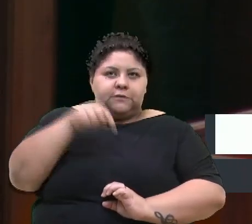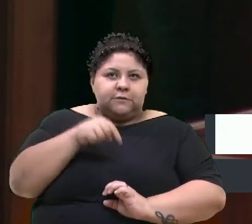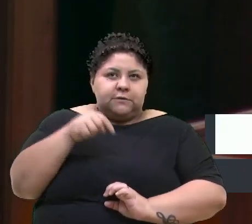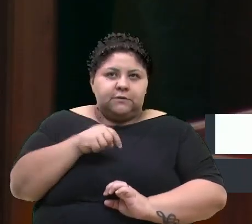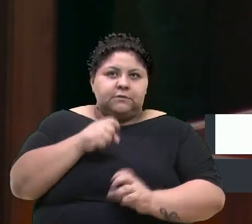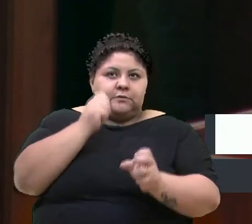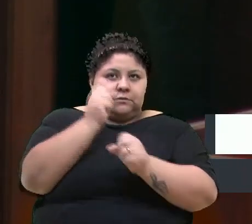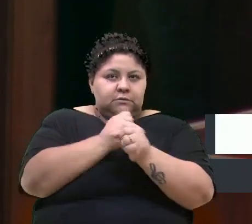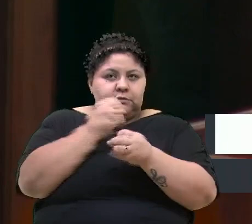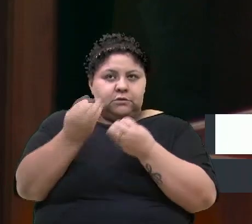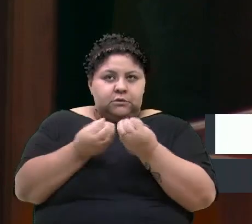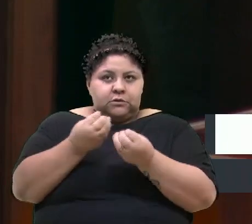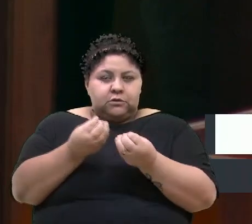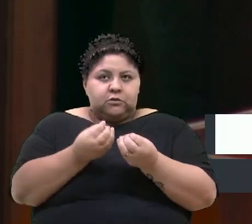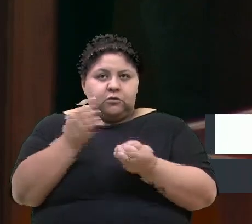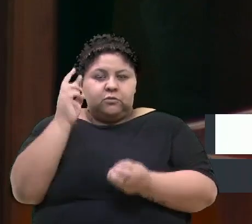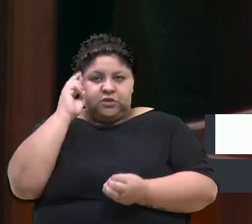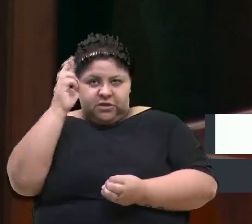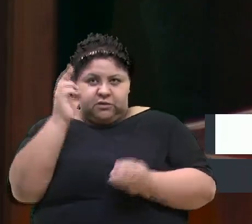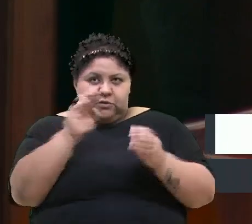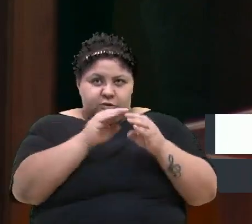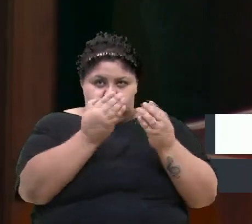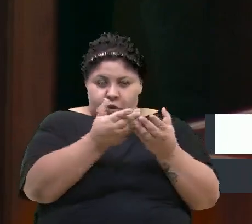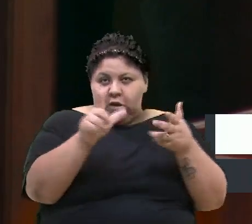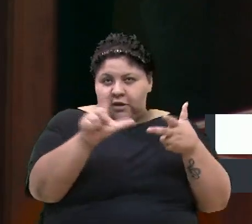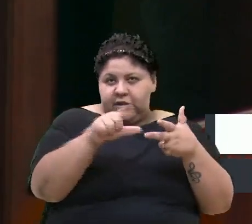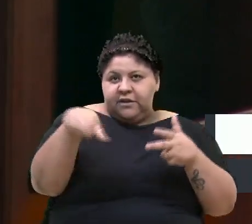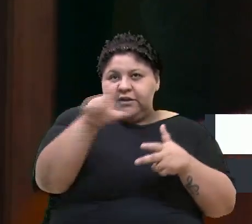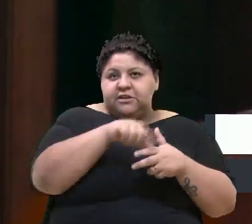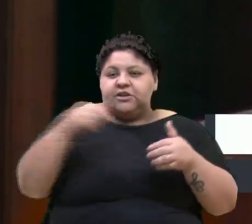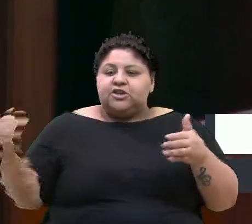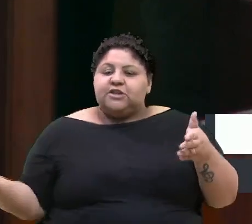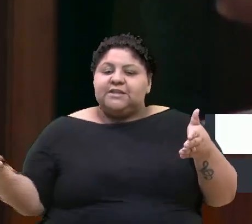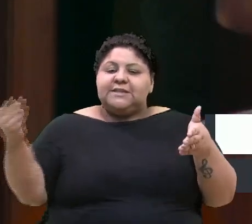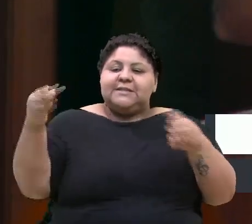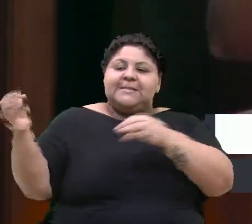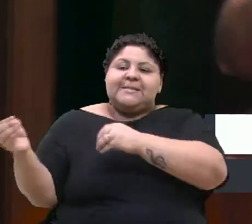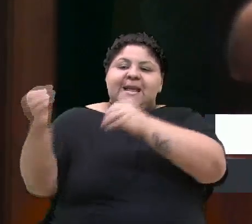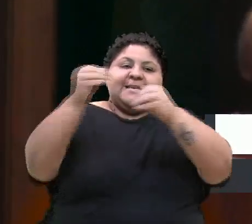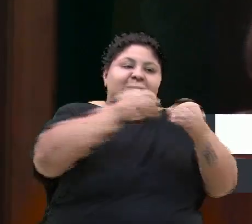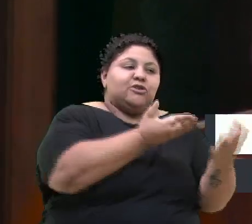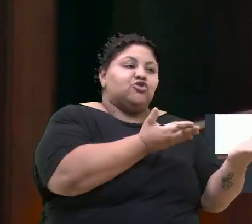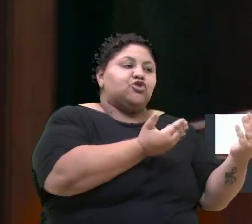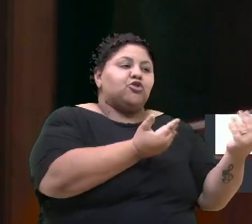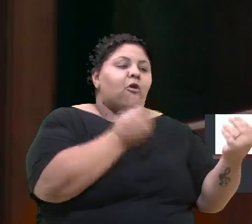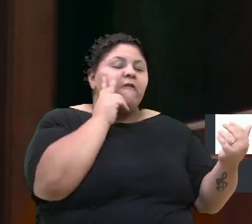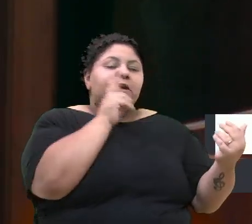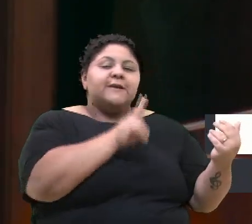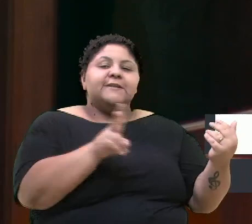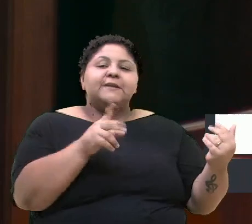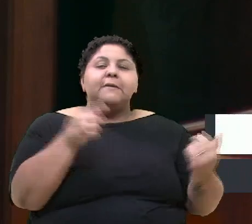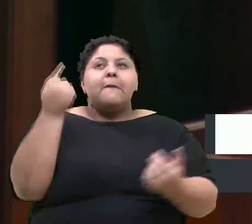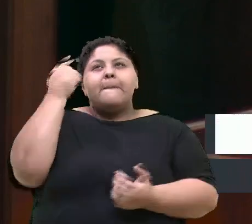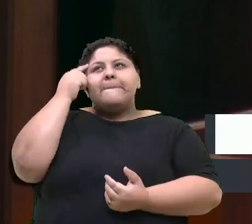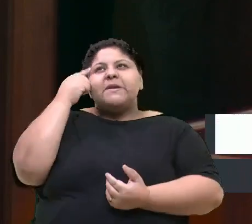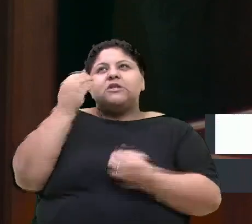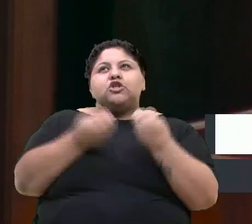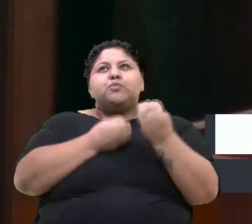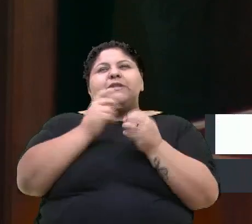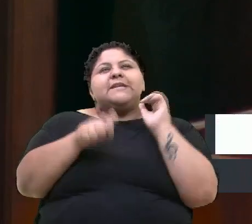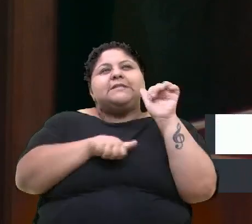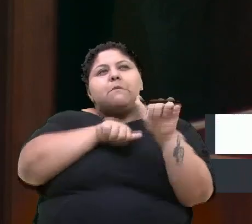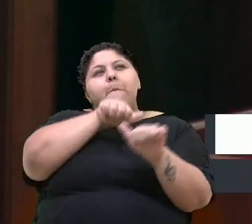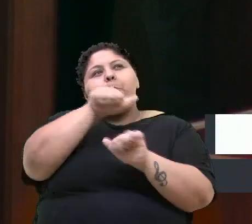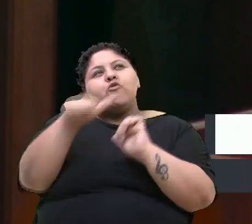como diretora da Escola do Legislativo, a gente traz a gurizada aqui, é tão importante eles verem, mas pensa se a gente pudesse gamificar alguma